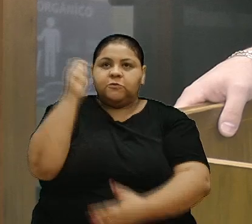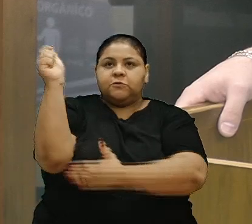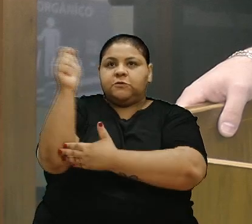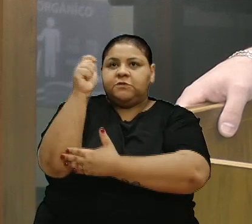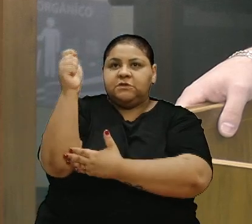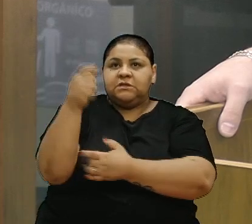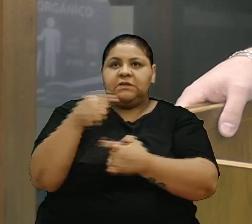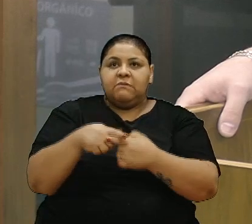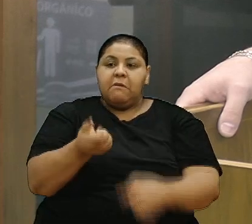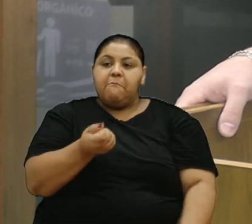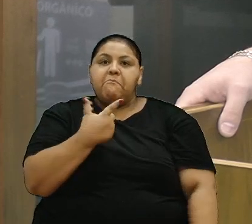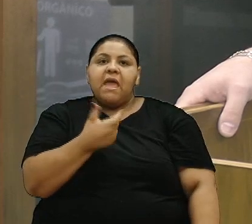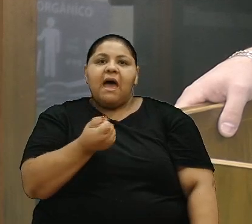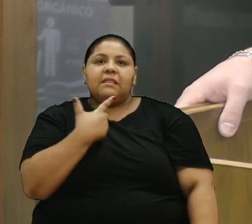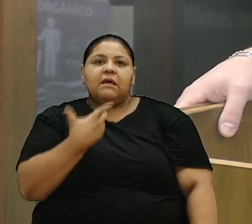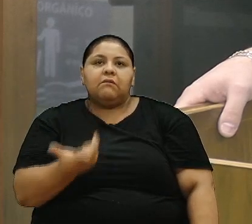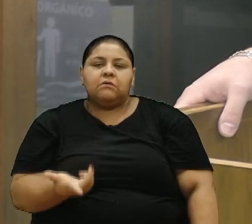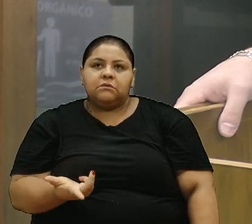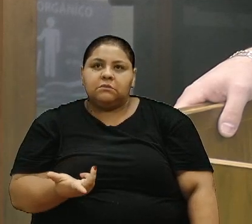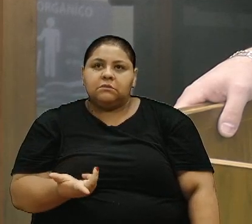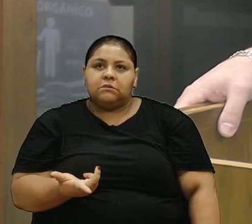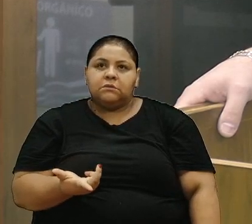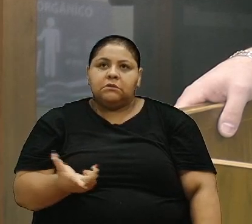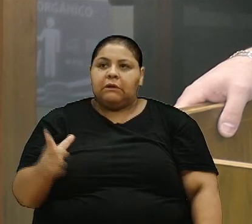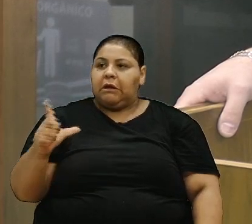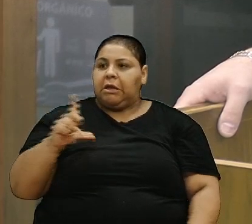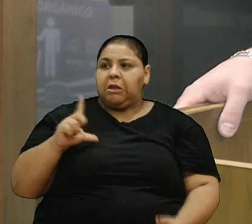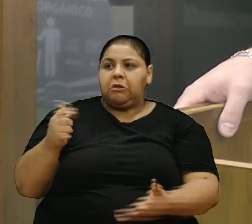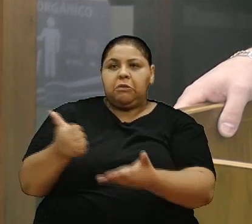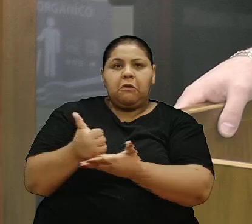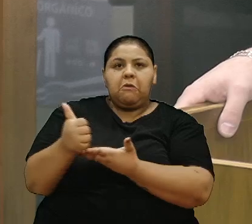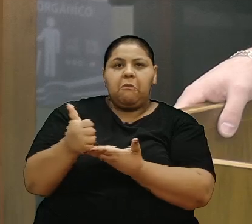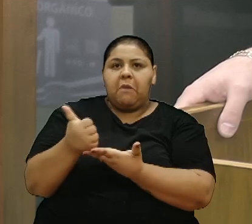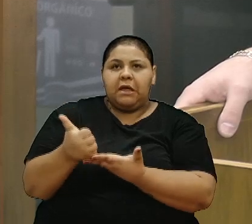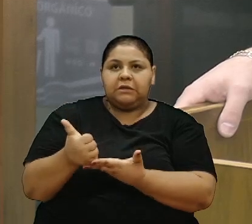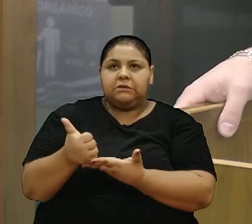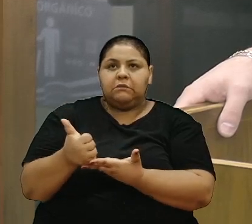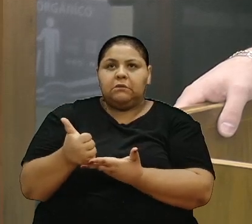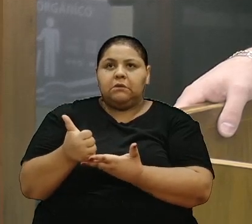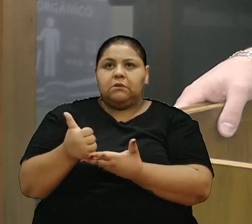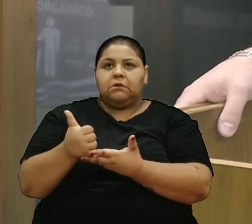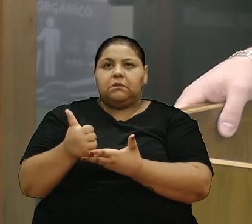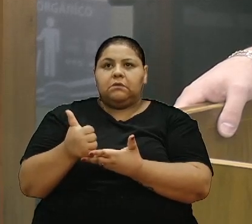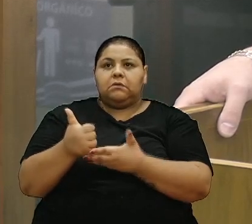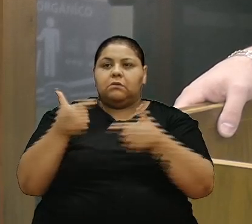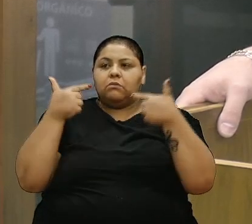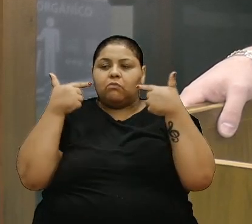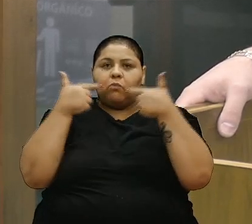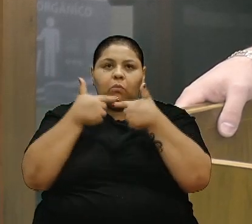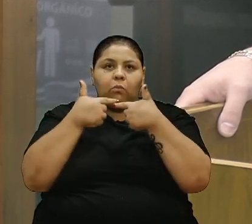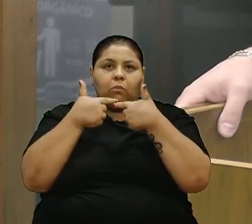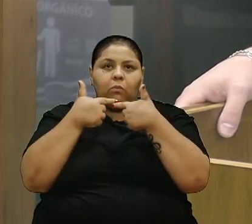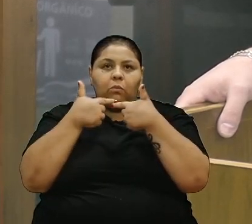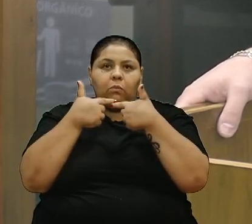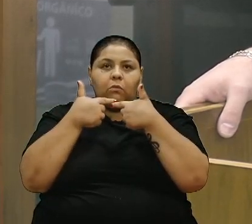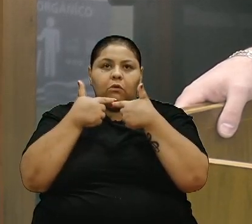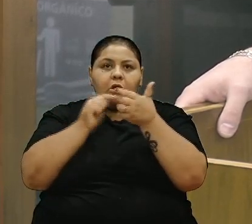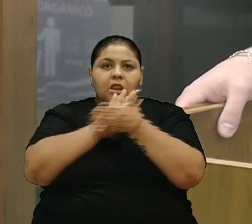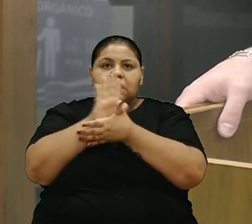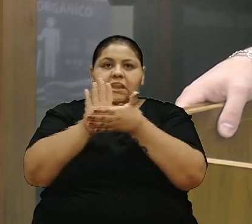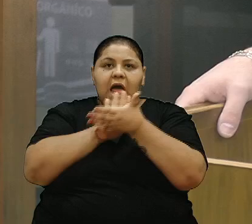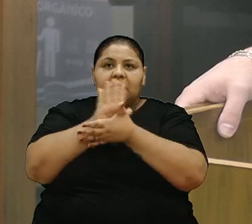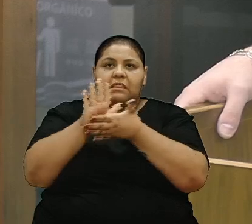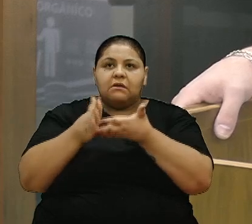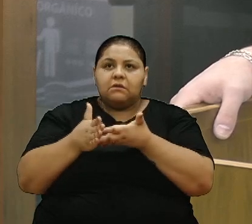de piadas sem discernimento, sem graça, inoportunas, e das